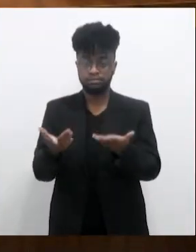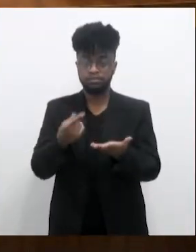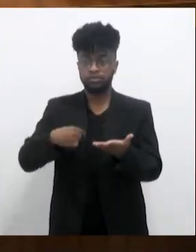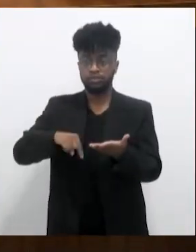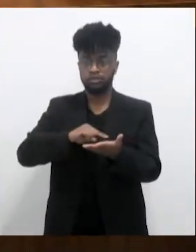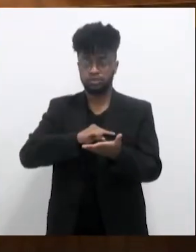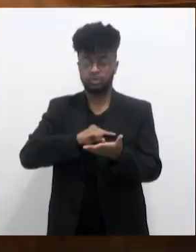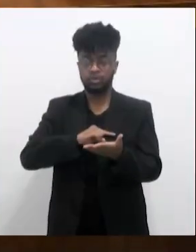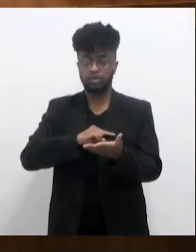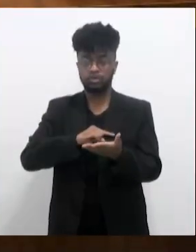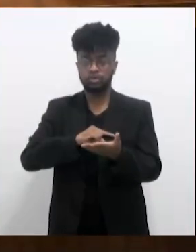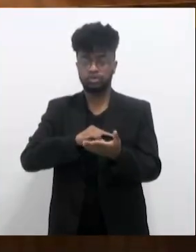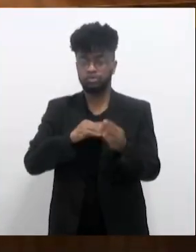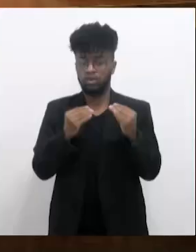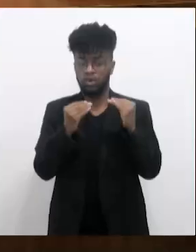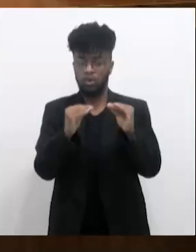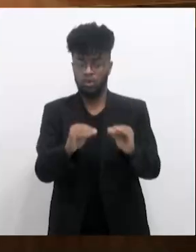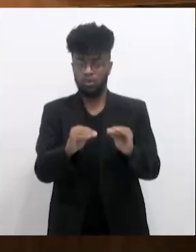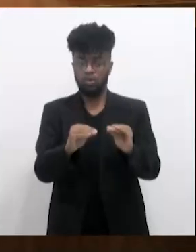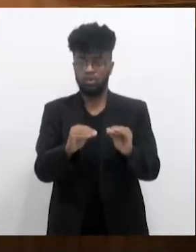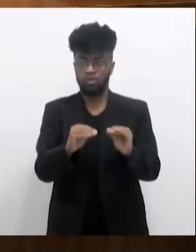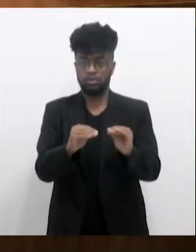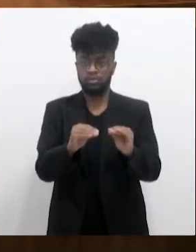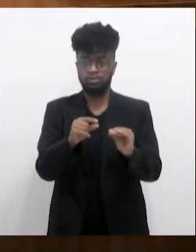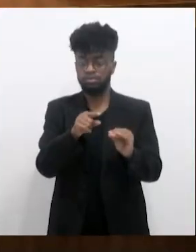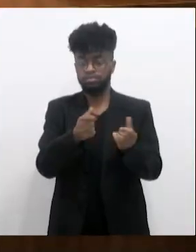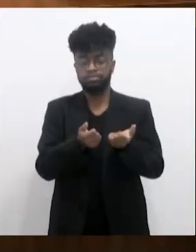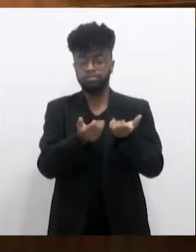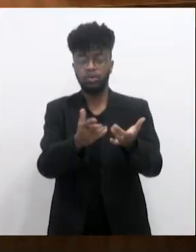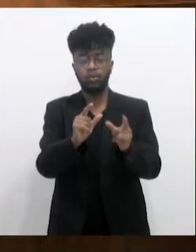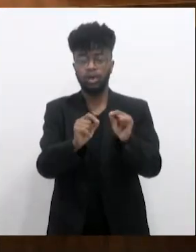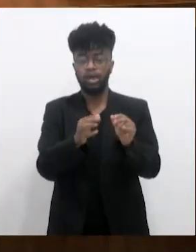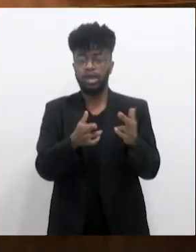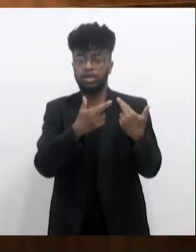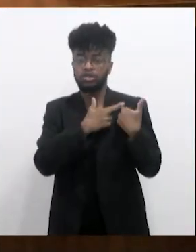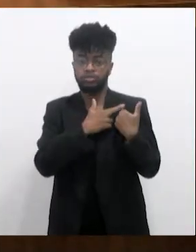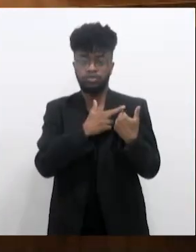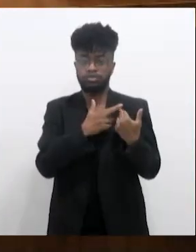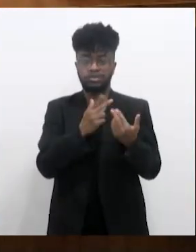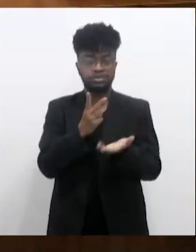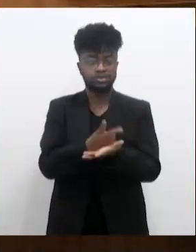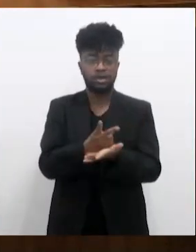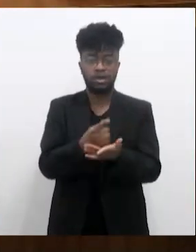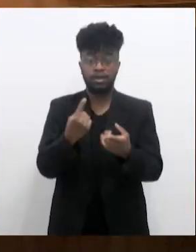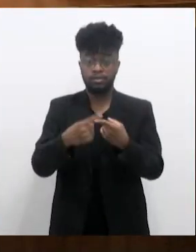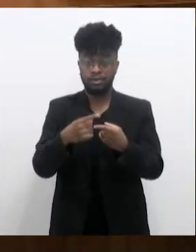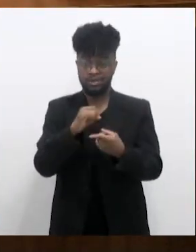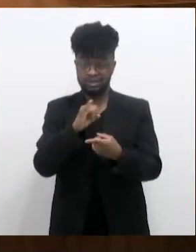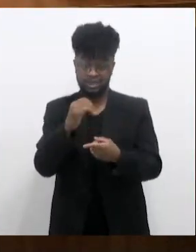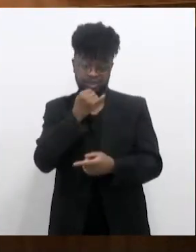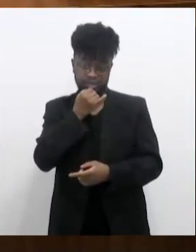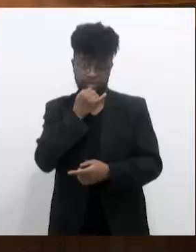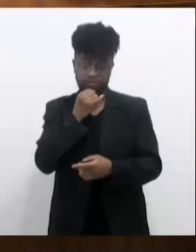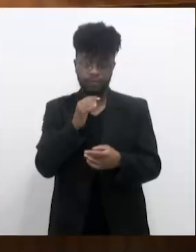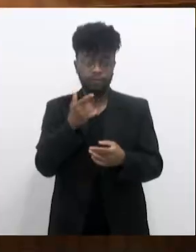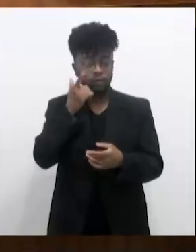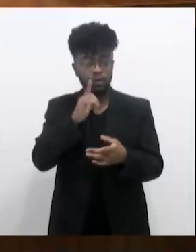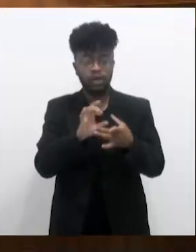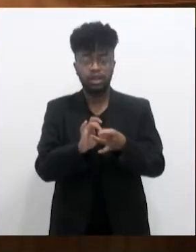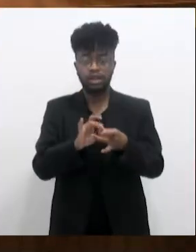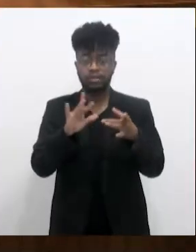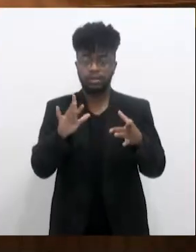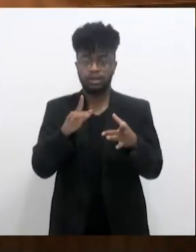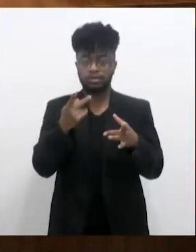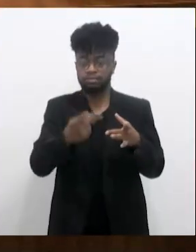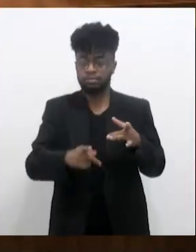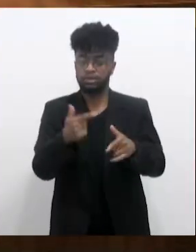insere então nele a responsabilidade desde o primeiro mês, quando ele é liberado, por exemplo, do seu